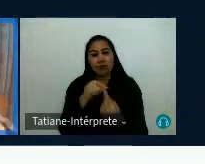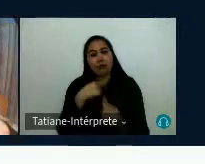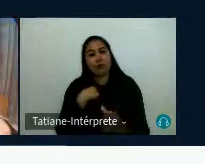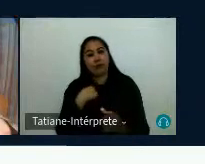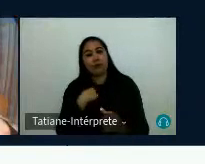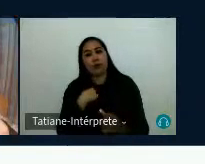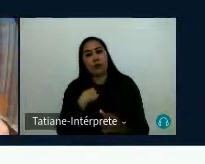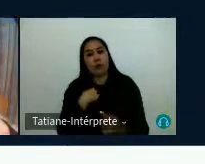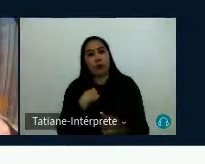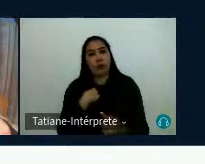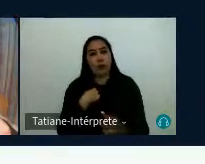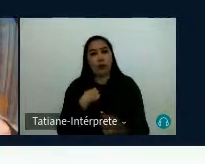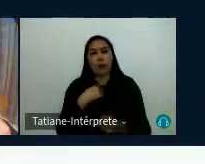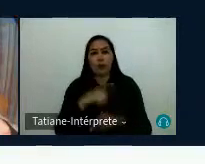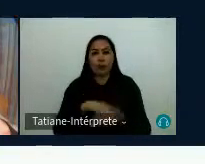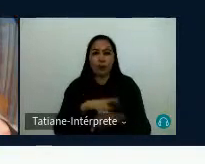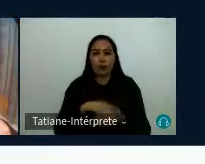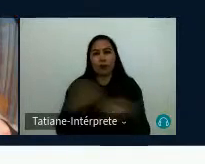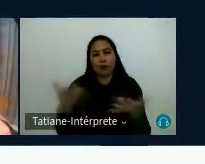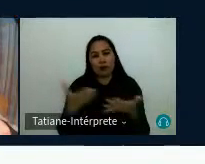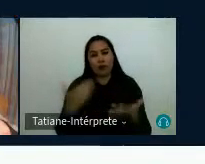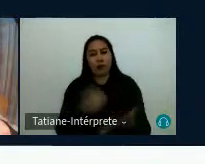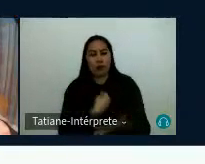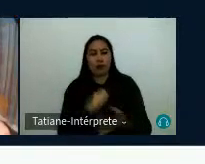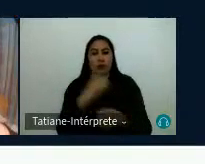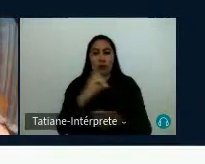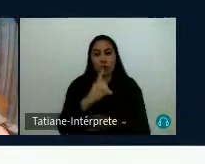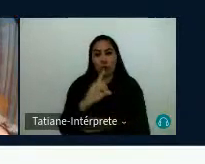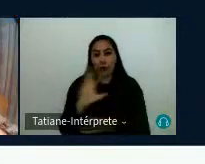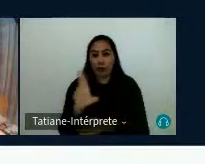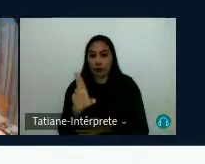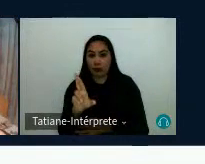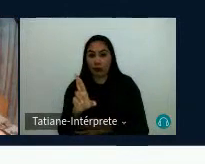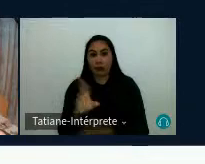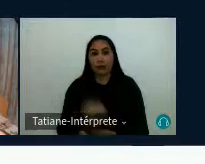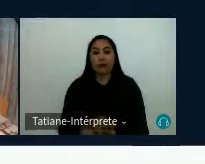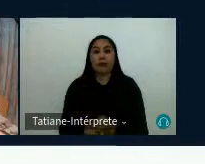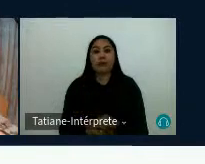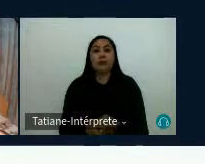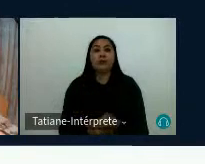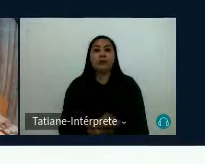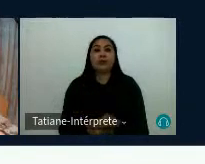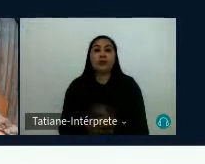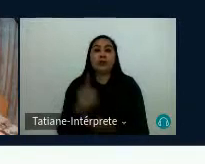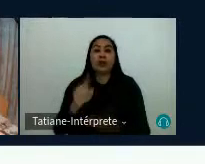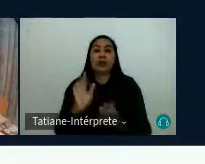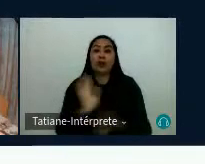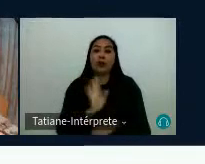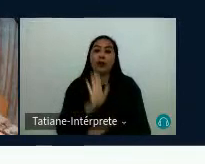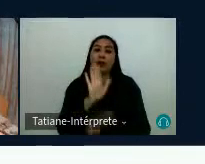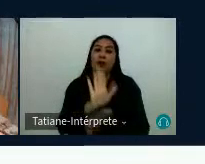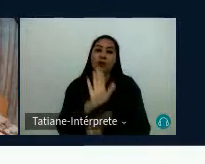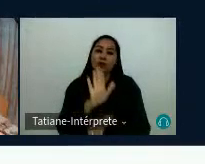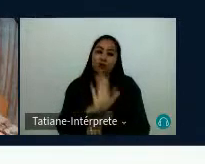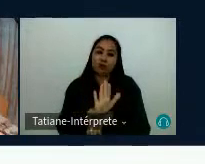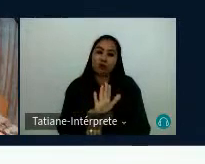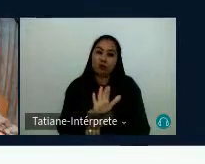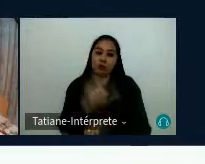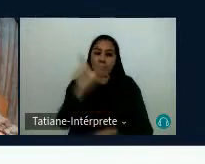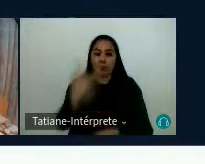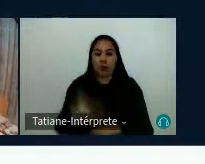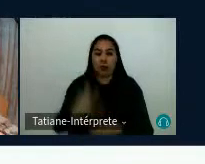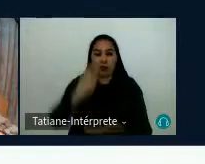agora nesse período do doutorado, né, que é uma contribuição da autora,